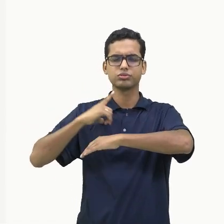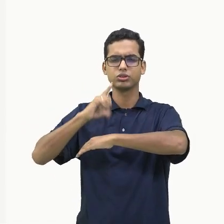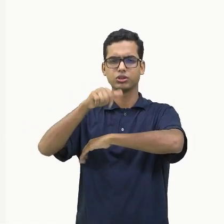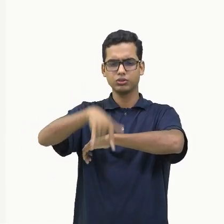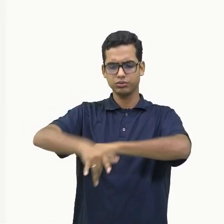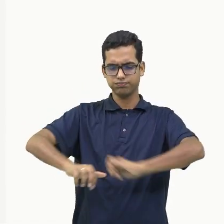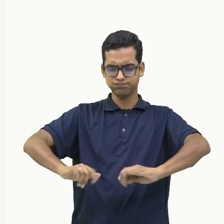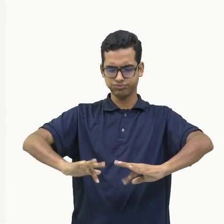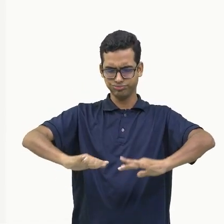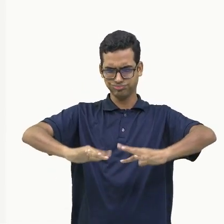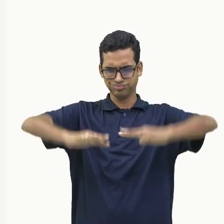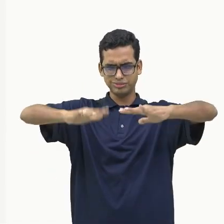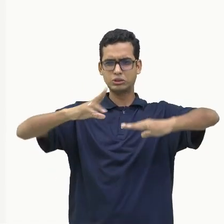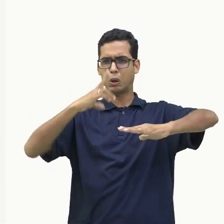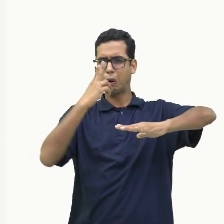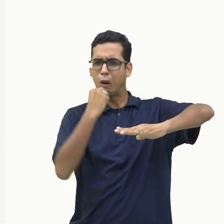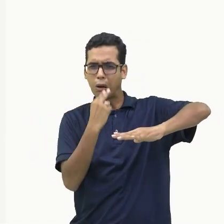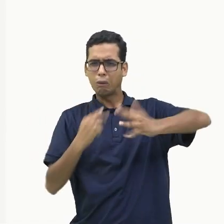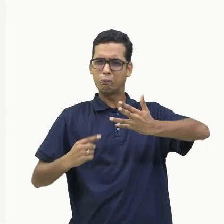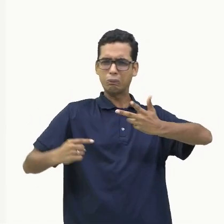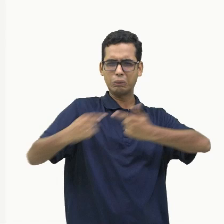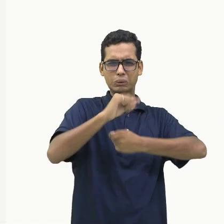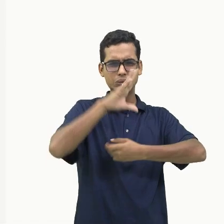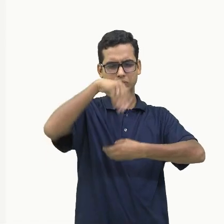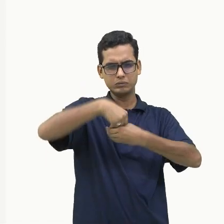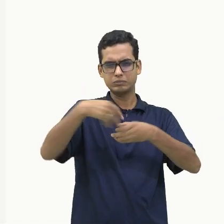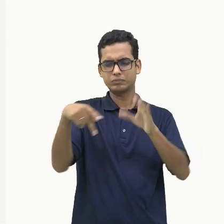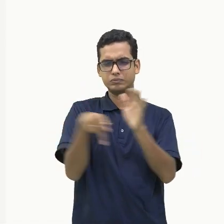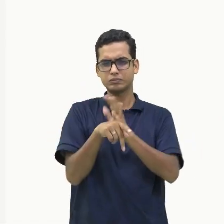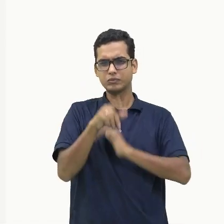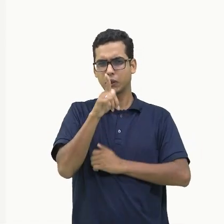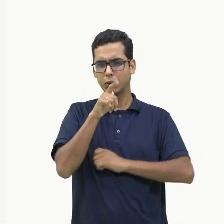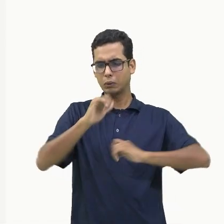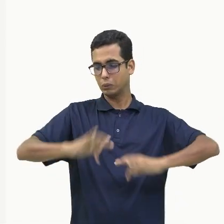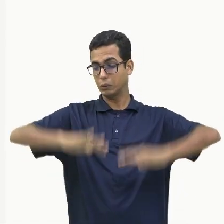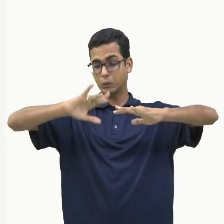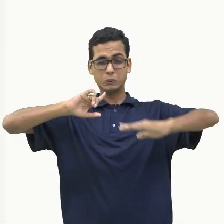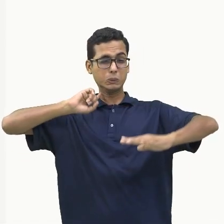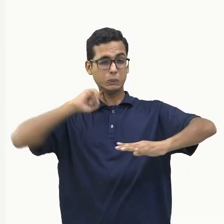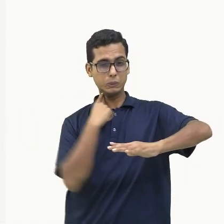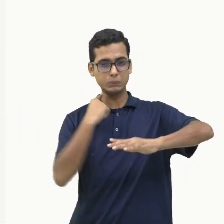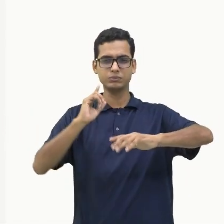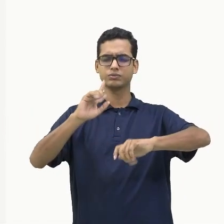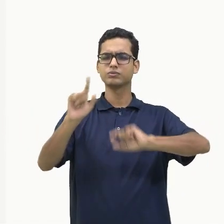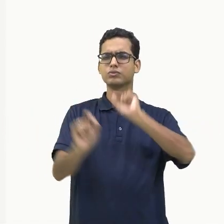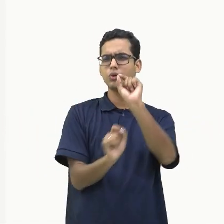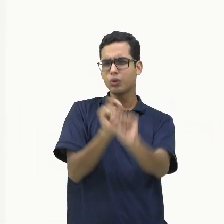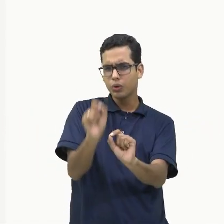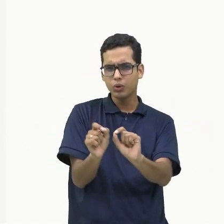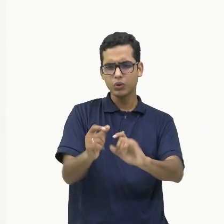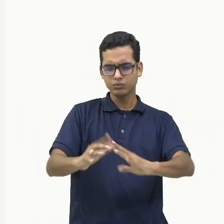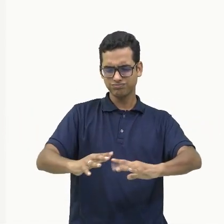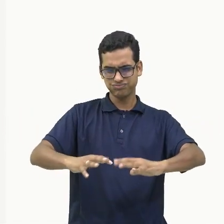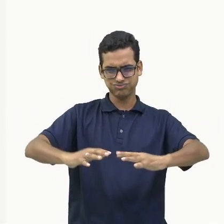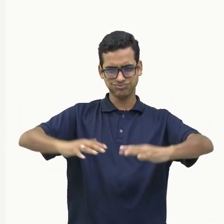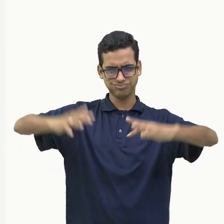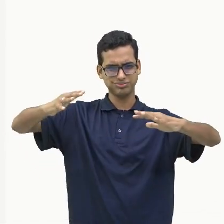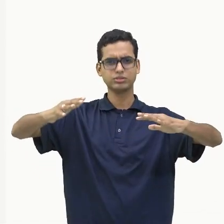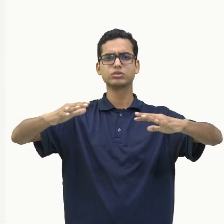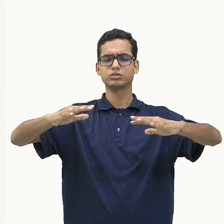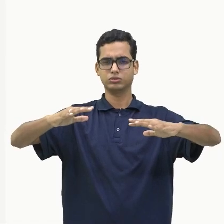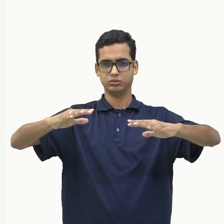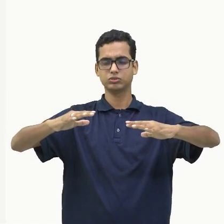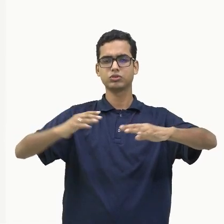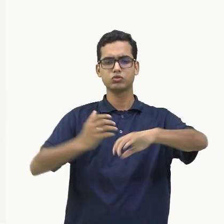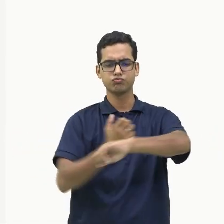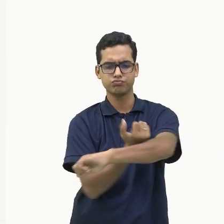muito grande de nutrientes nesses corpos d'água e vai levar, então, a uma proliferação exagerada de algas